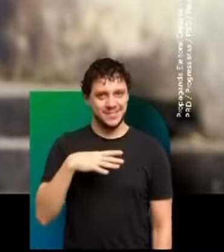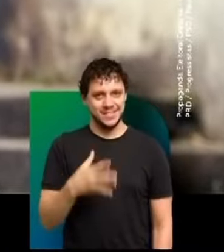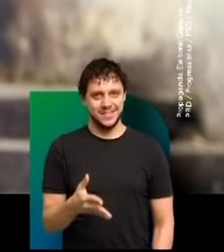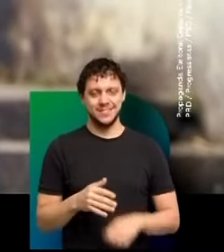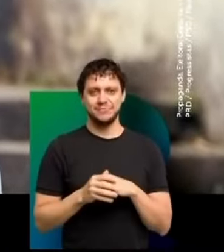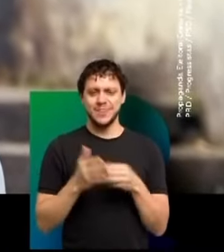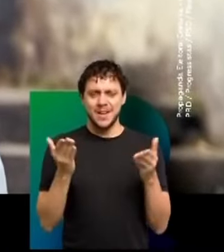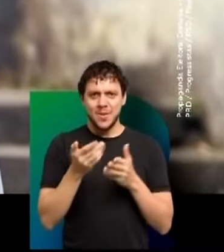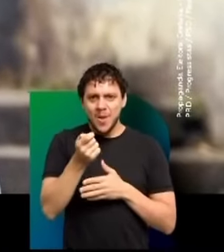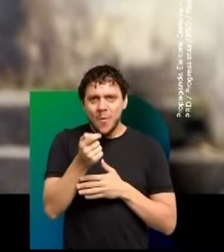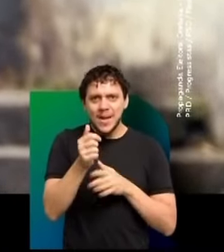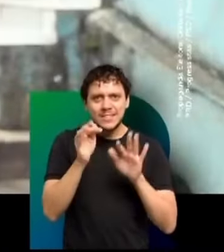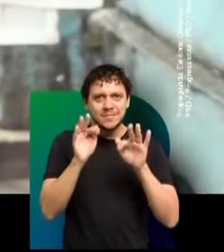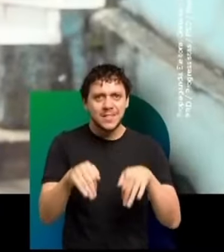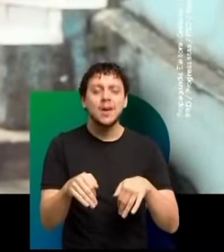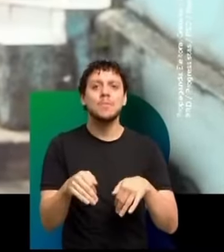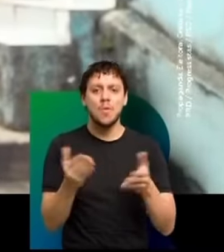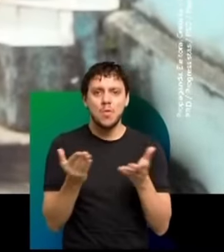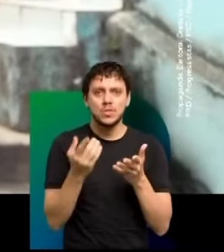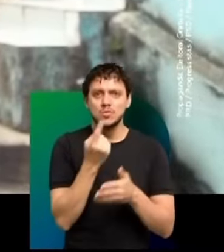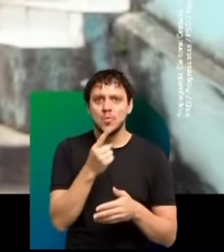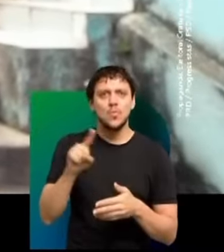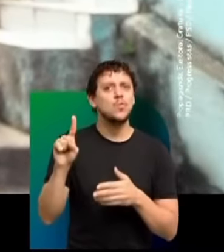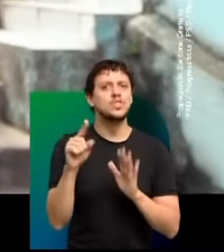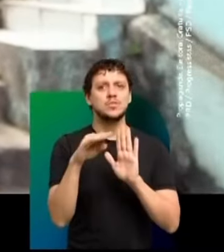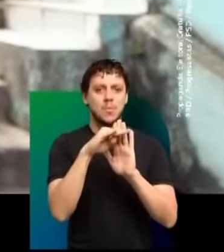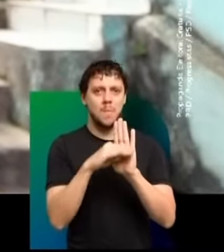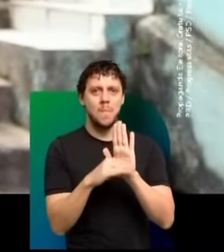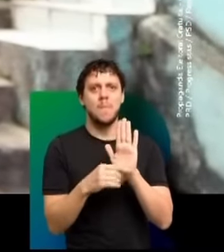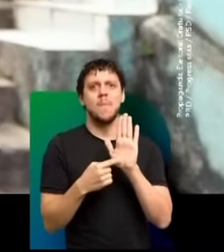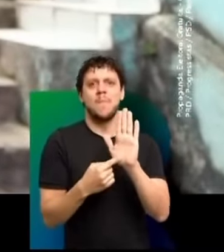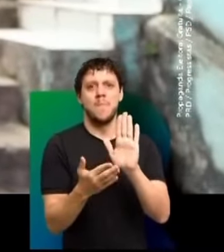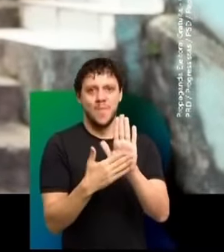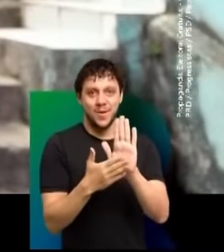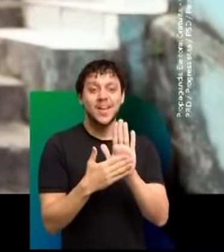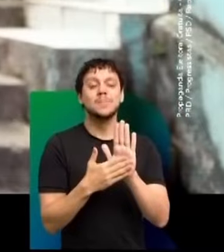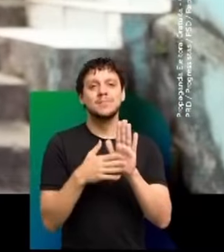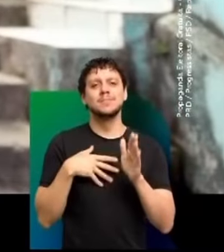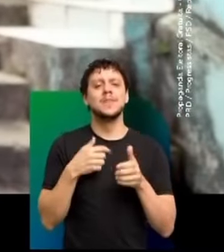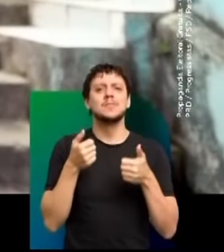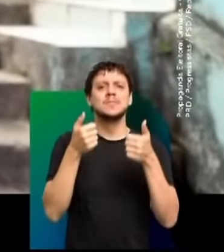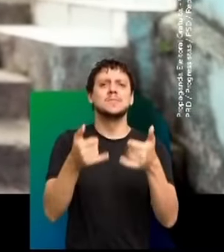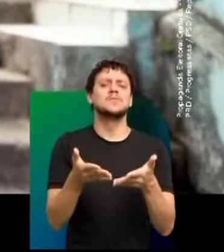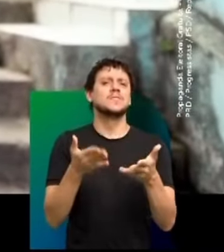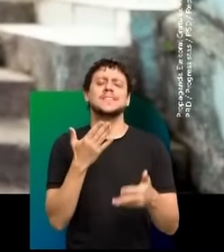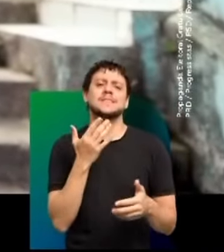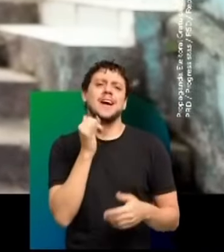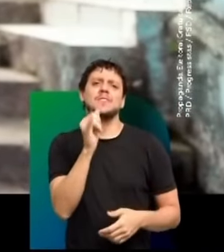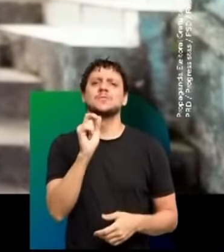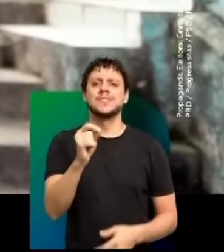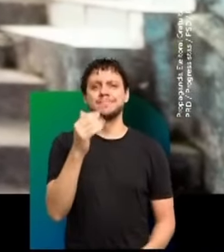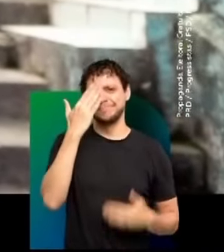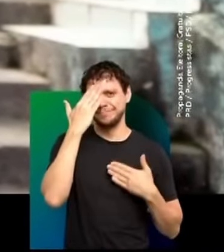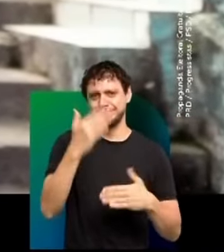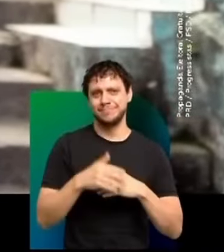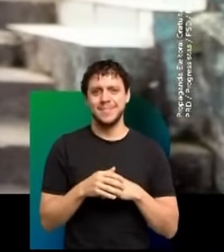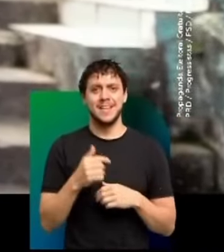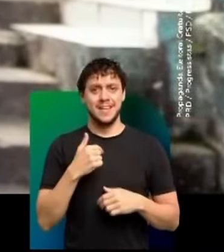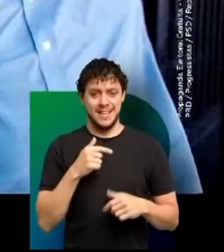continuar fazendo pela cidade de São Paulo. E agora? Nessa reta final, hoje, nesse último programa, a minha palavra a todos vocês é